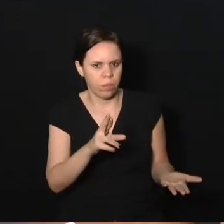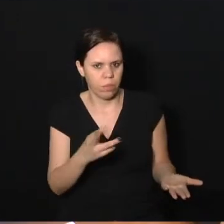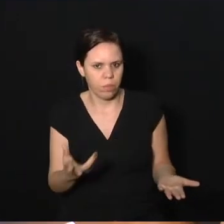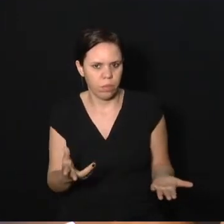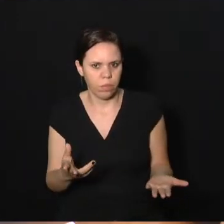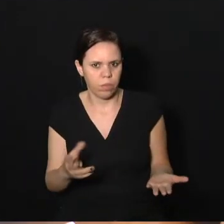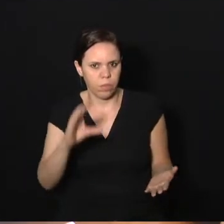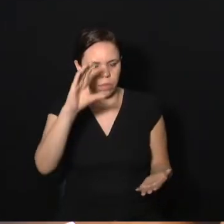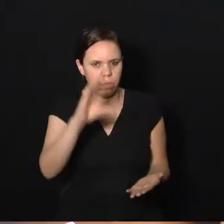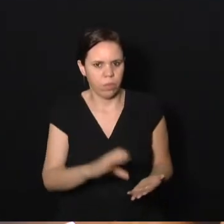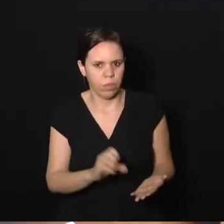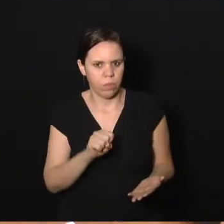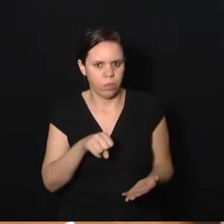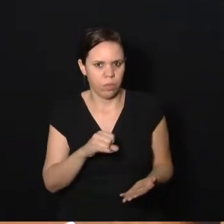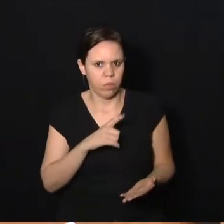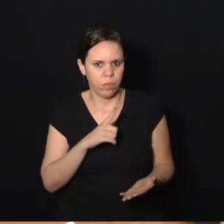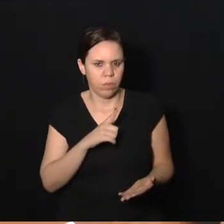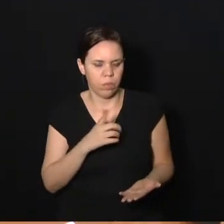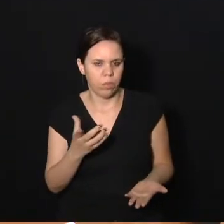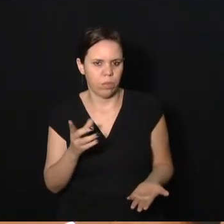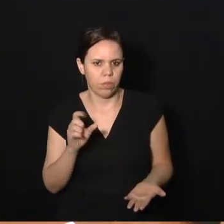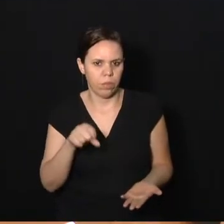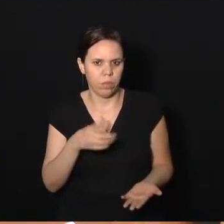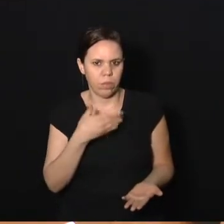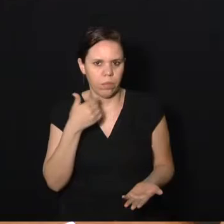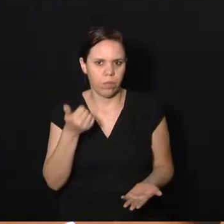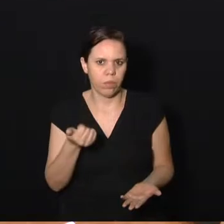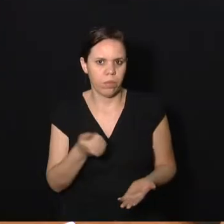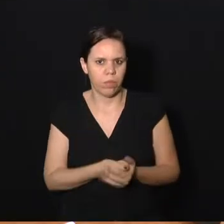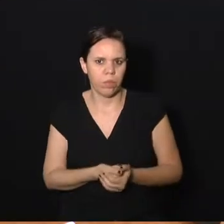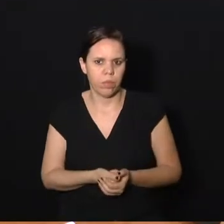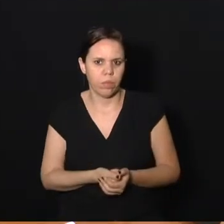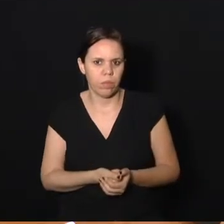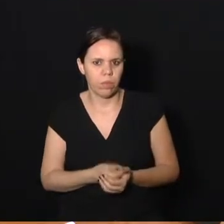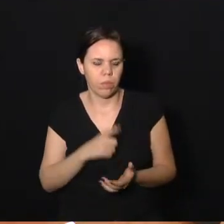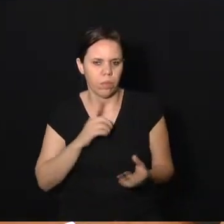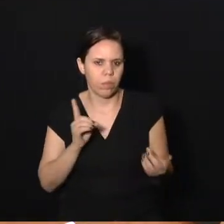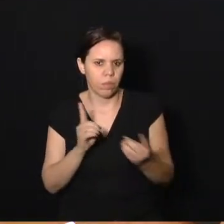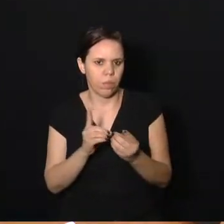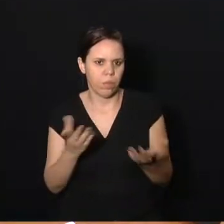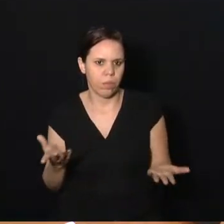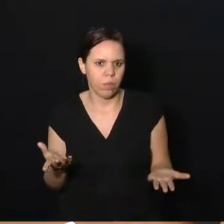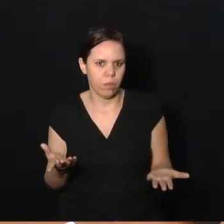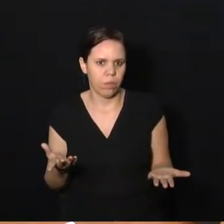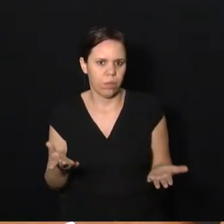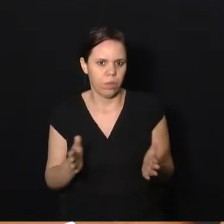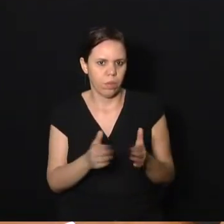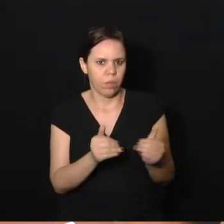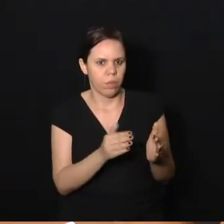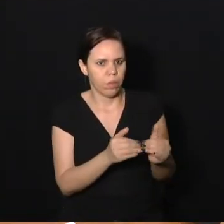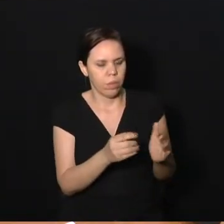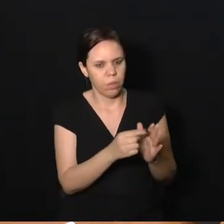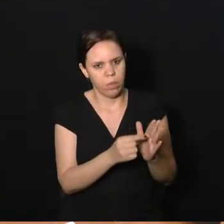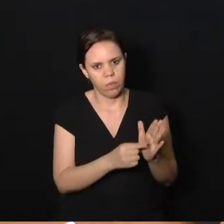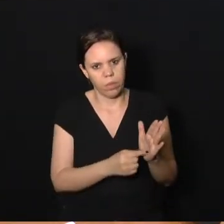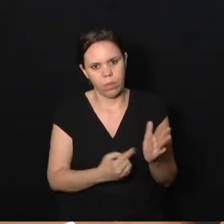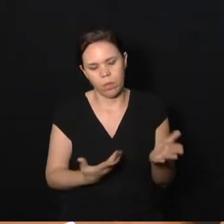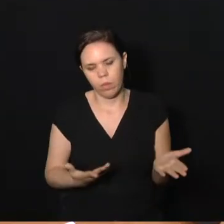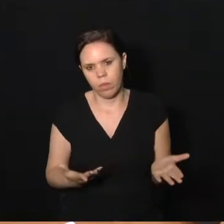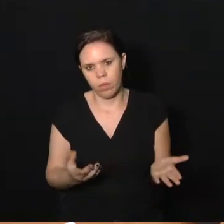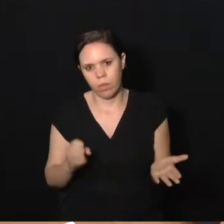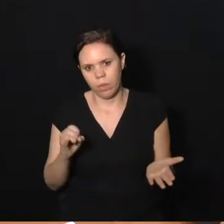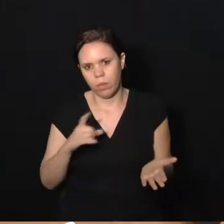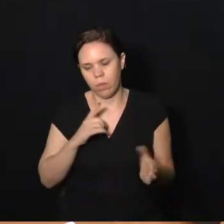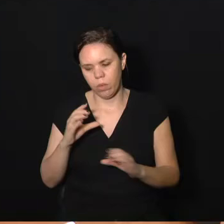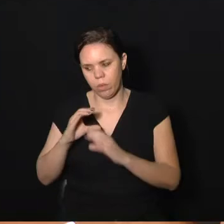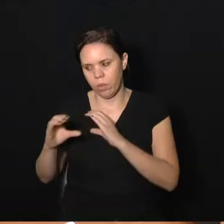ao cidadão, se existe uma melhora, se existe um atendimento àquela solicitação e se existe esse